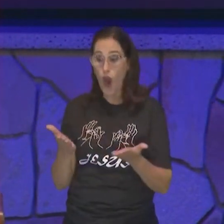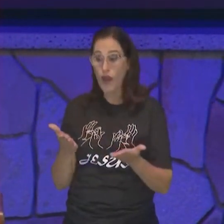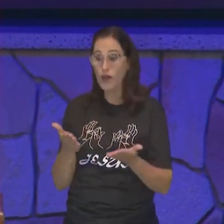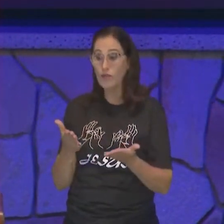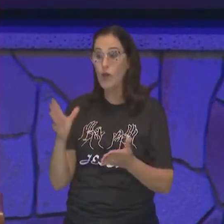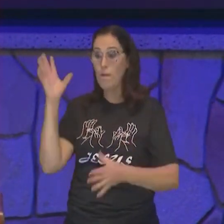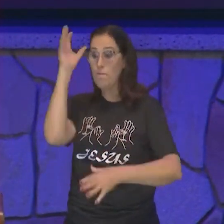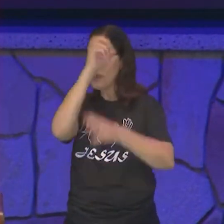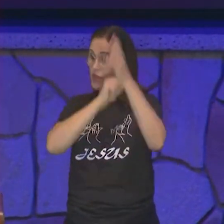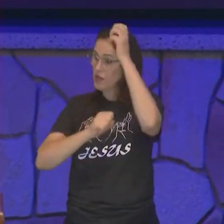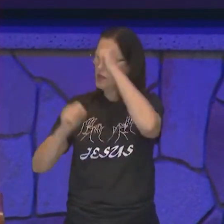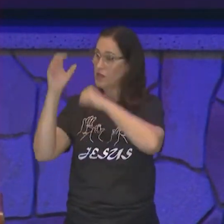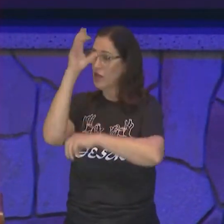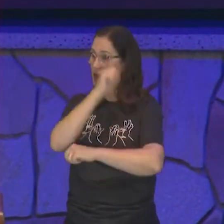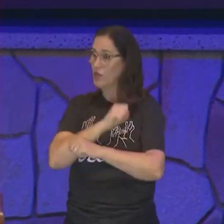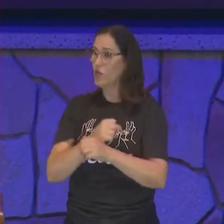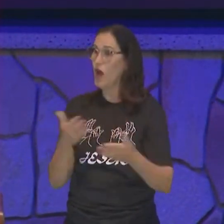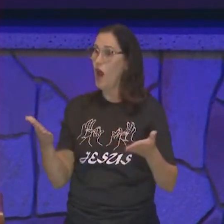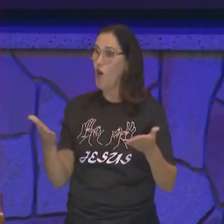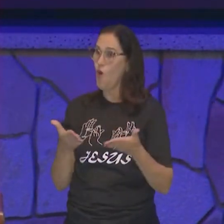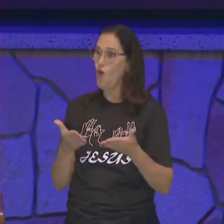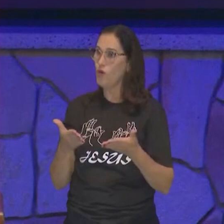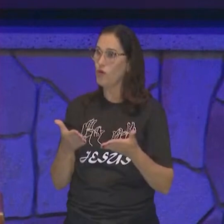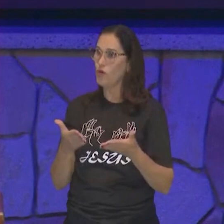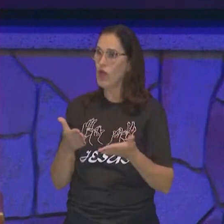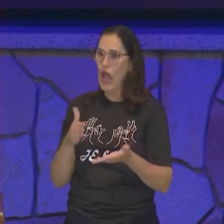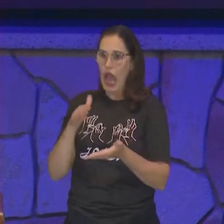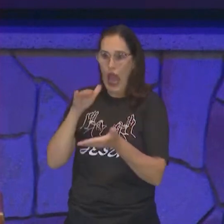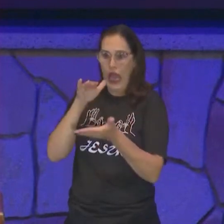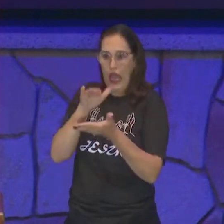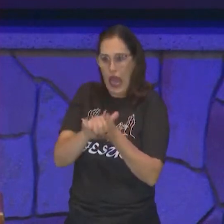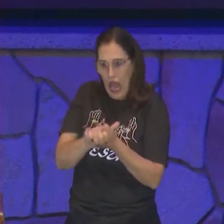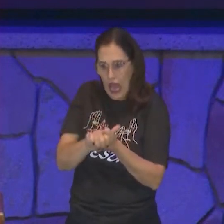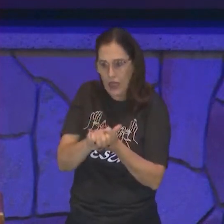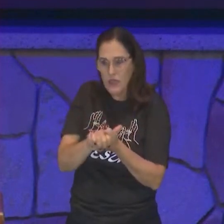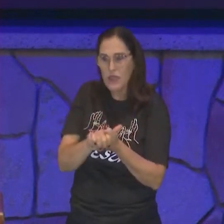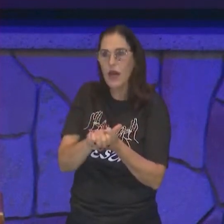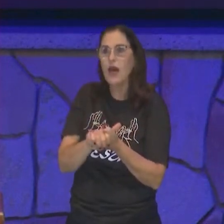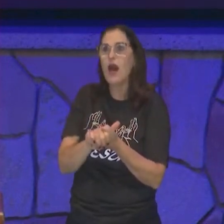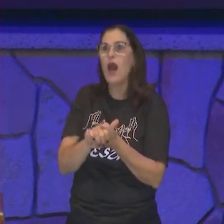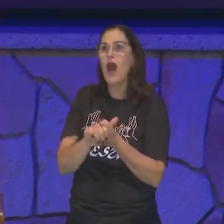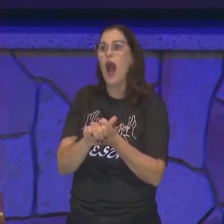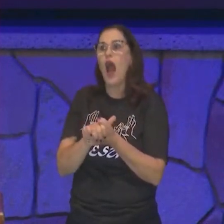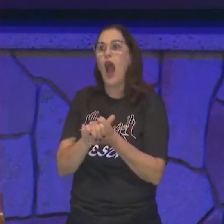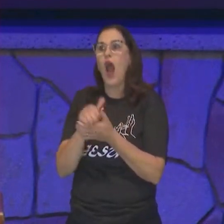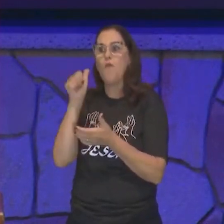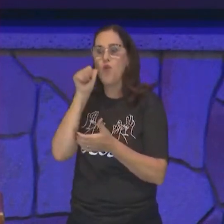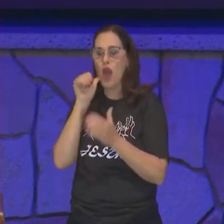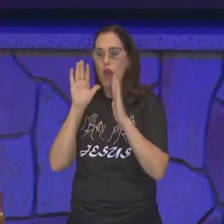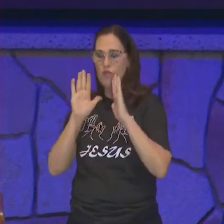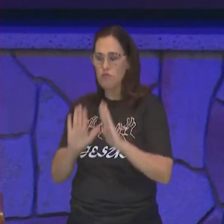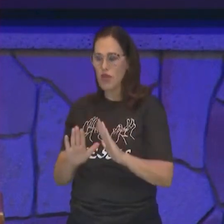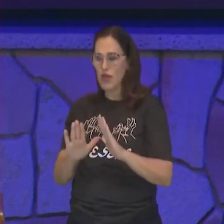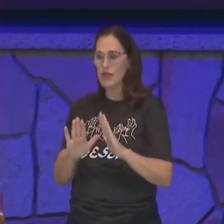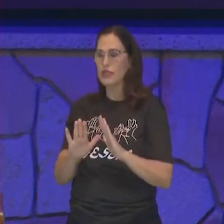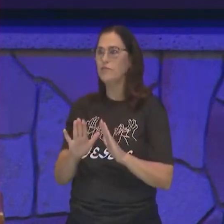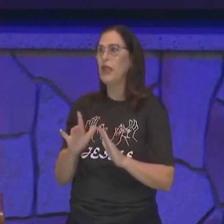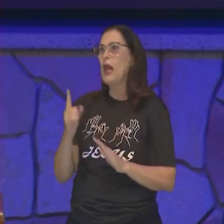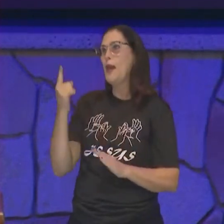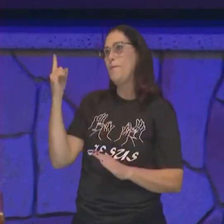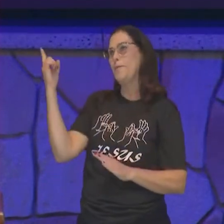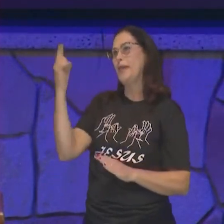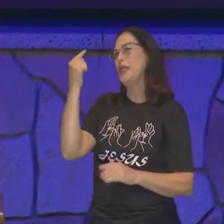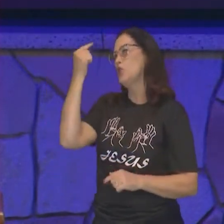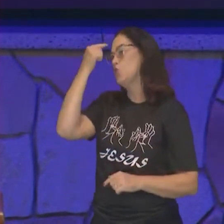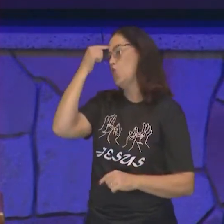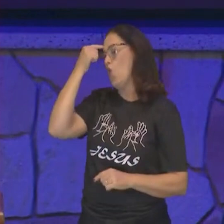aqui. Diante do casamento e agora da mulher ali no palácio com ele, possivelmente Davi pensou como